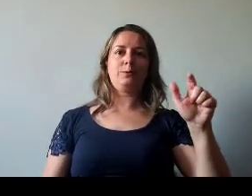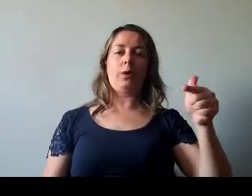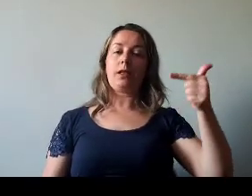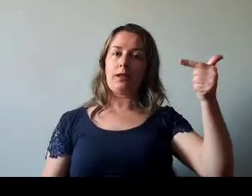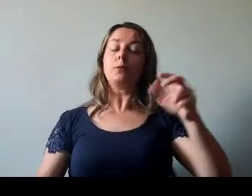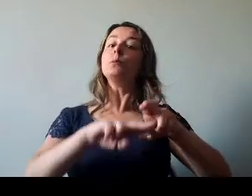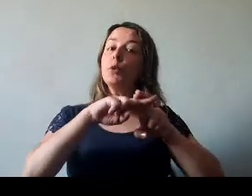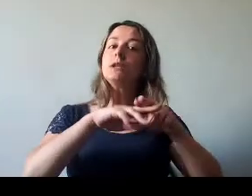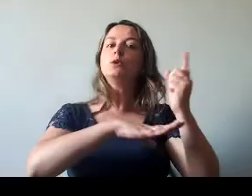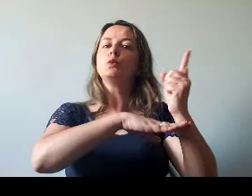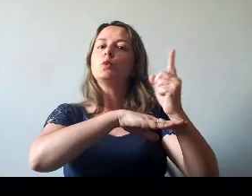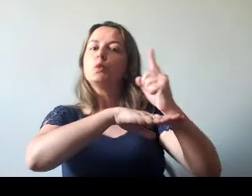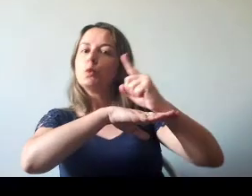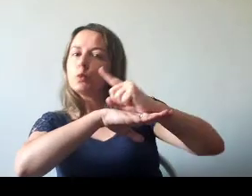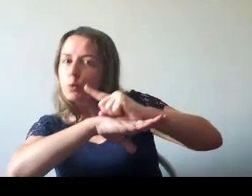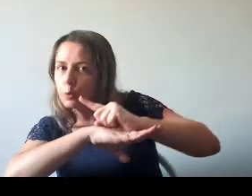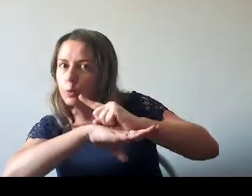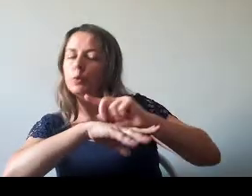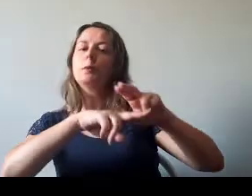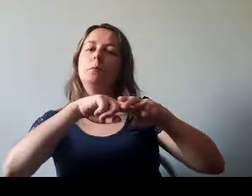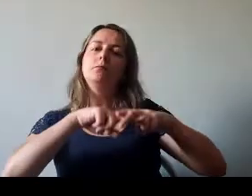segundo quadrado.